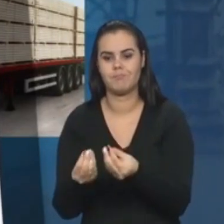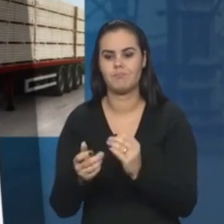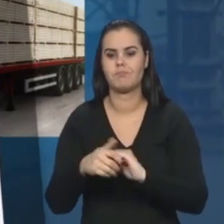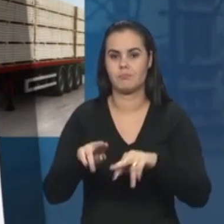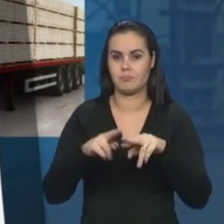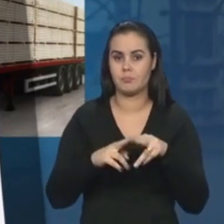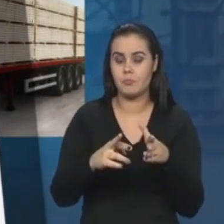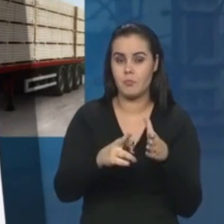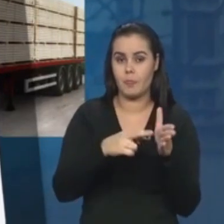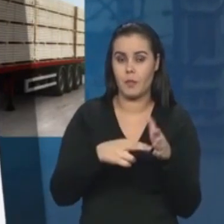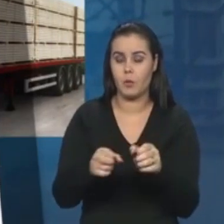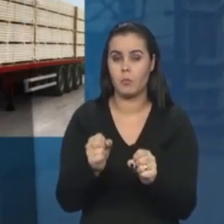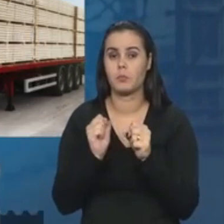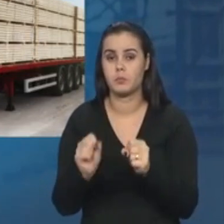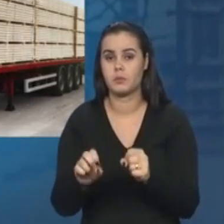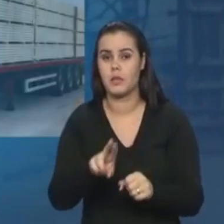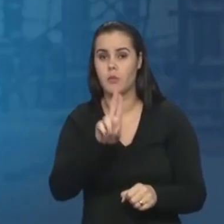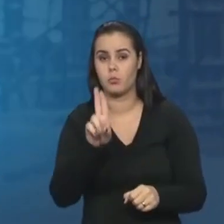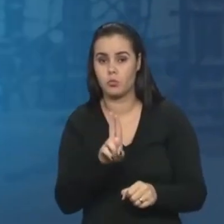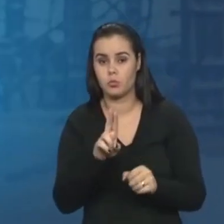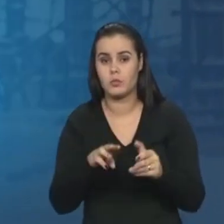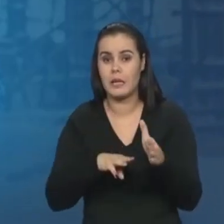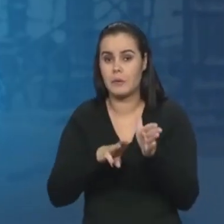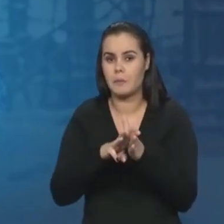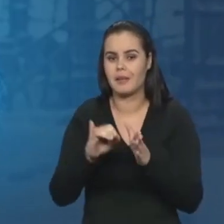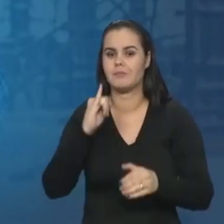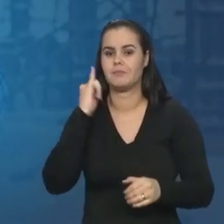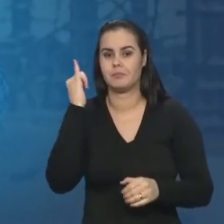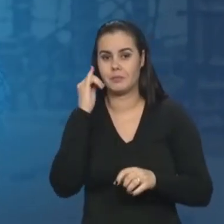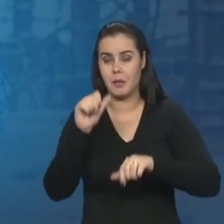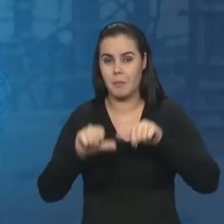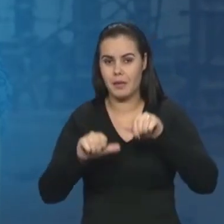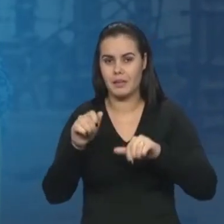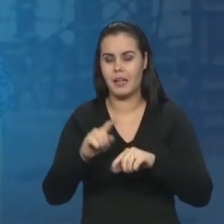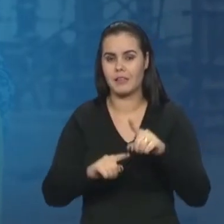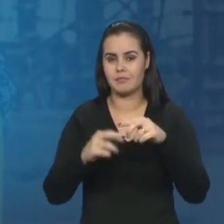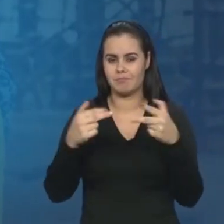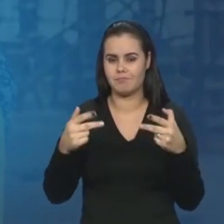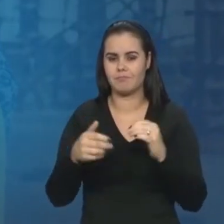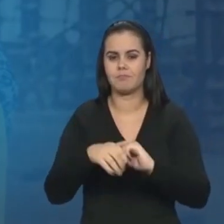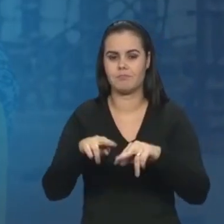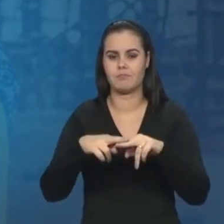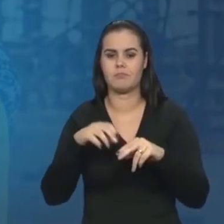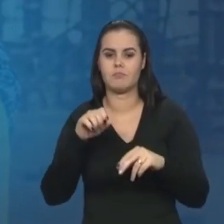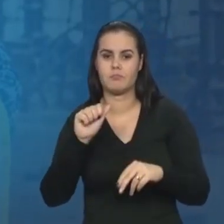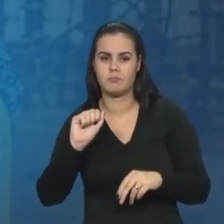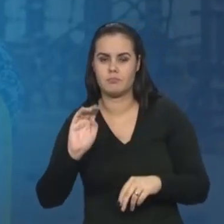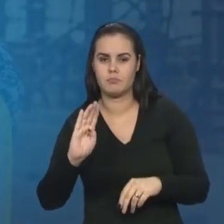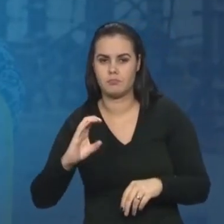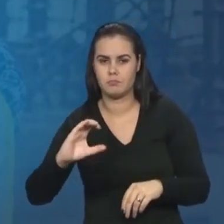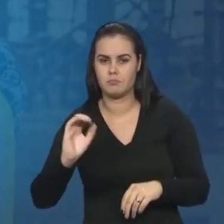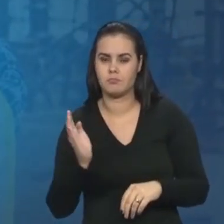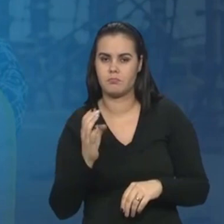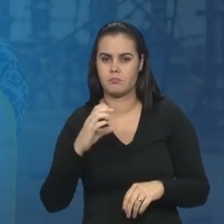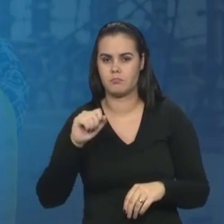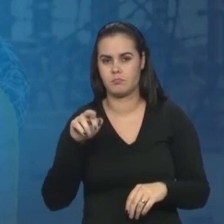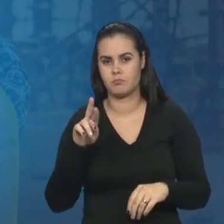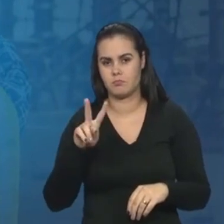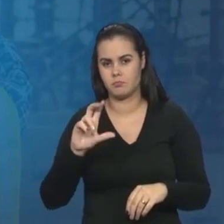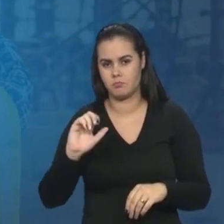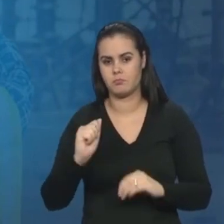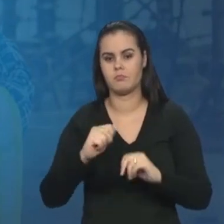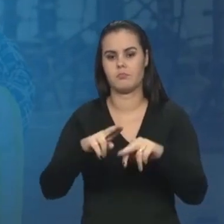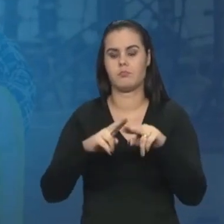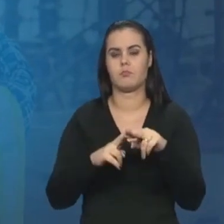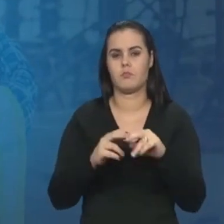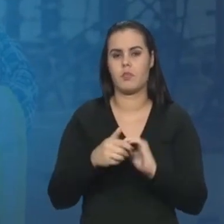podemos usar uma ferramenta muito útil para a análise de materiais, a curva ABC. Nesse gráfico, os materiais são dispostos